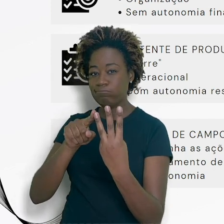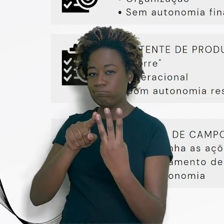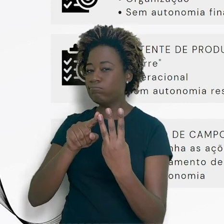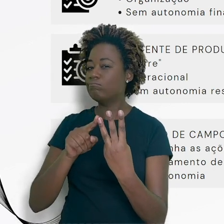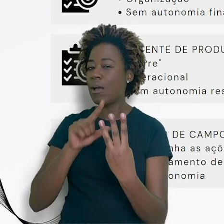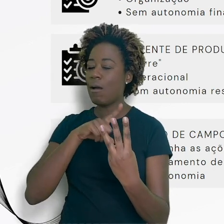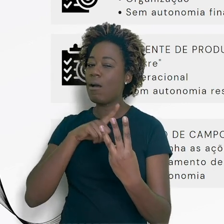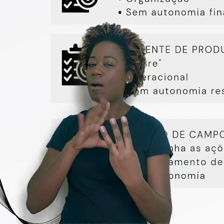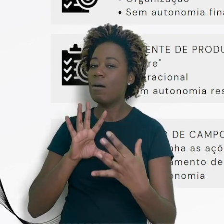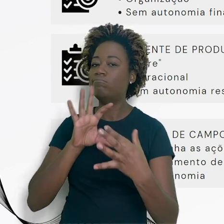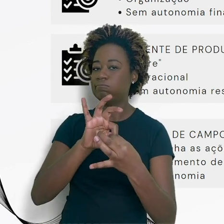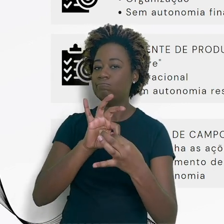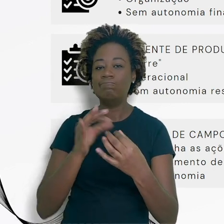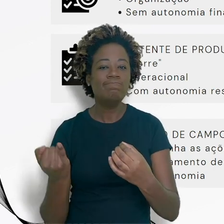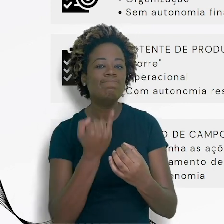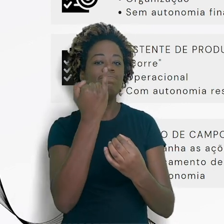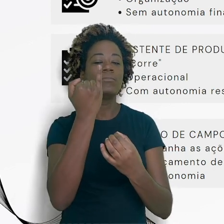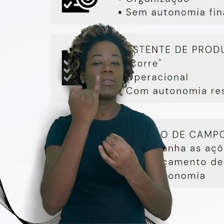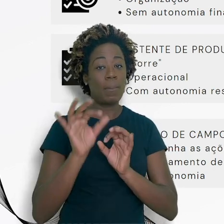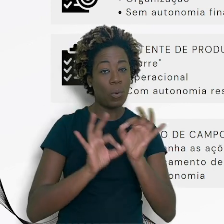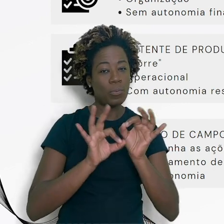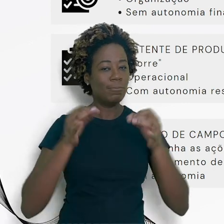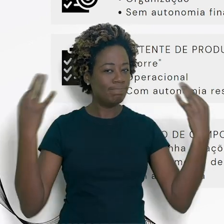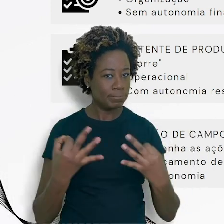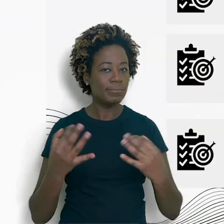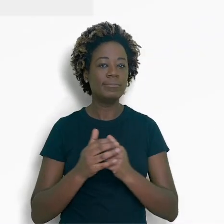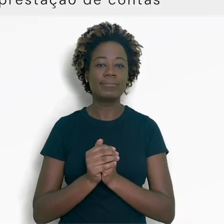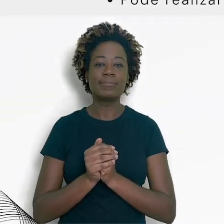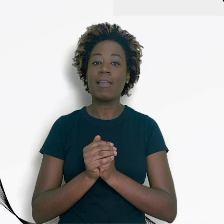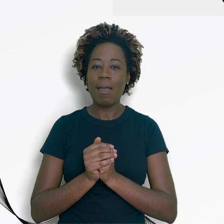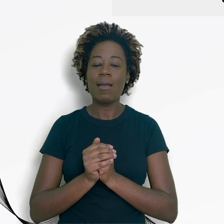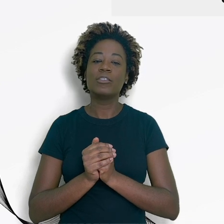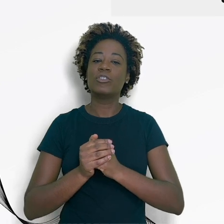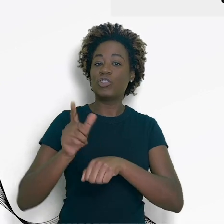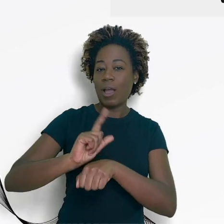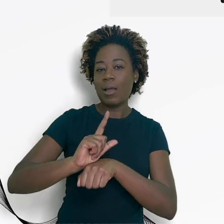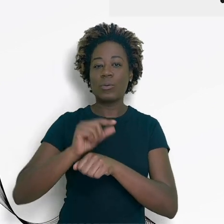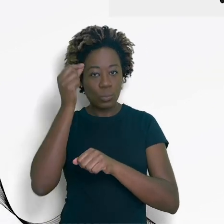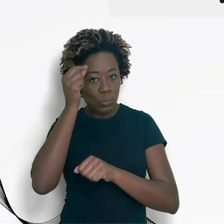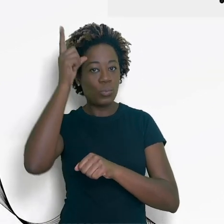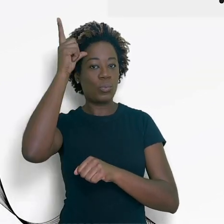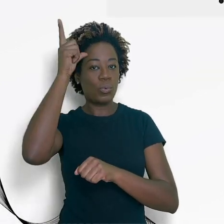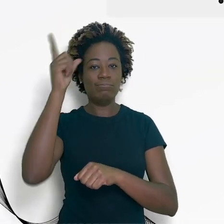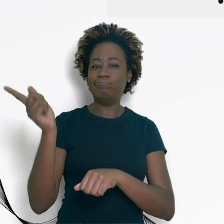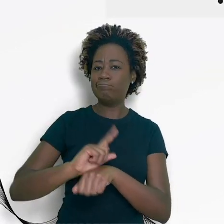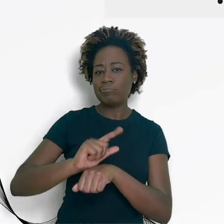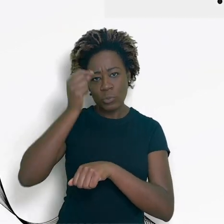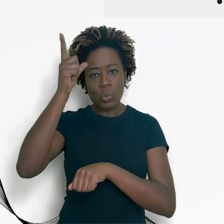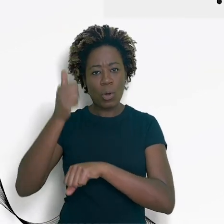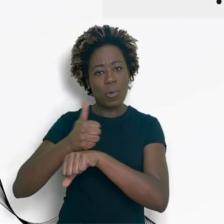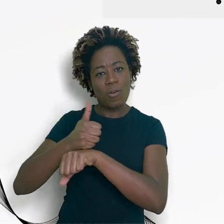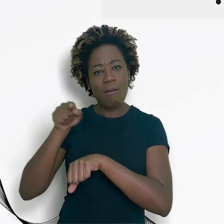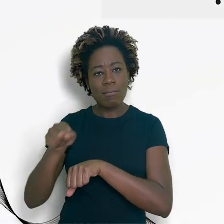são super aliadas e importantíssimas para uma produção bem feita. Gestão, que é a gestão cultural. Essa pessoa